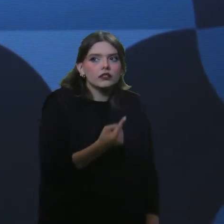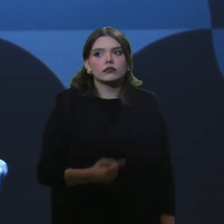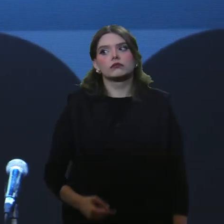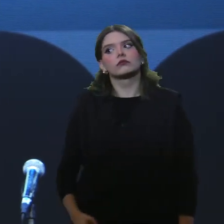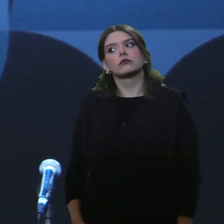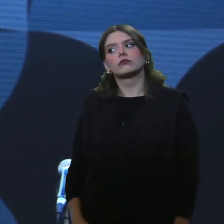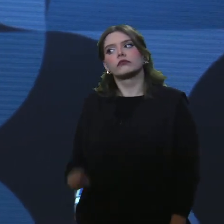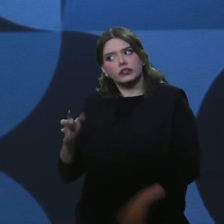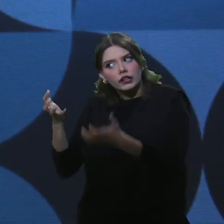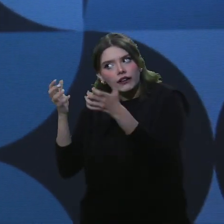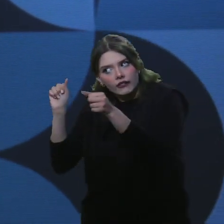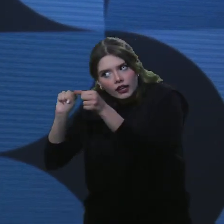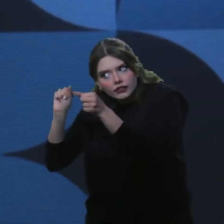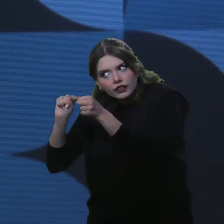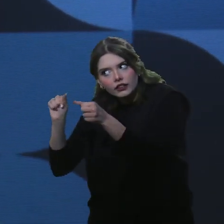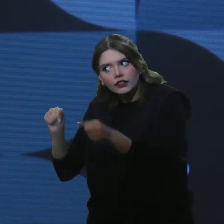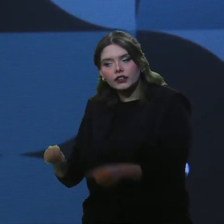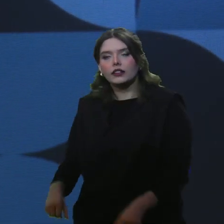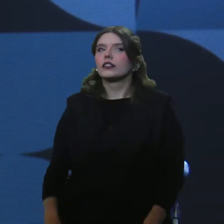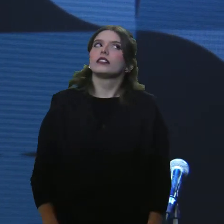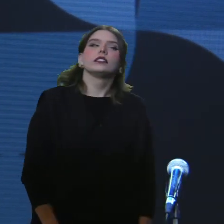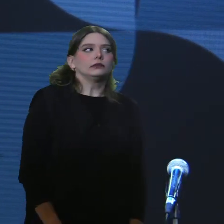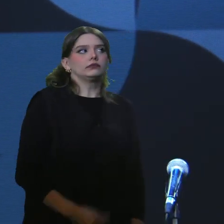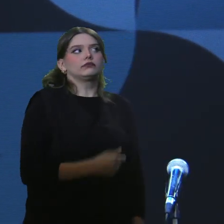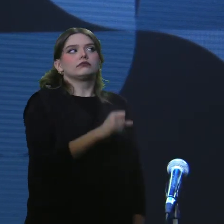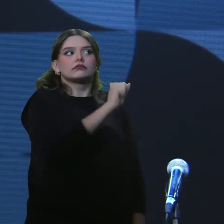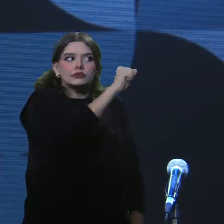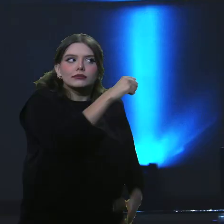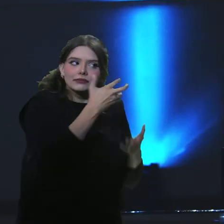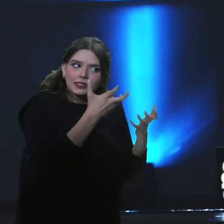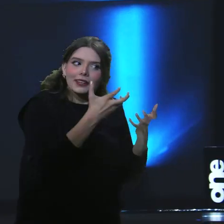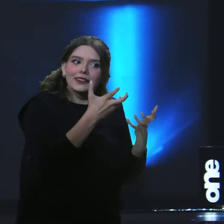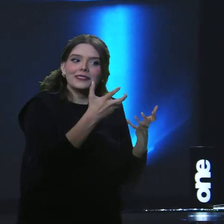Falei, quer fazer sozinha? Ela, sim.